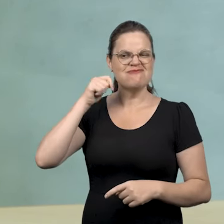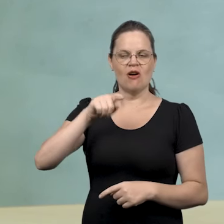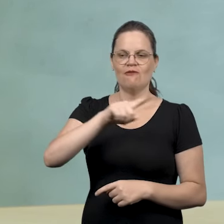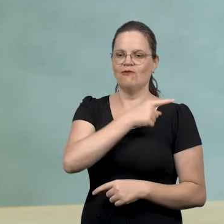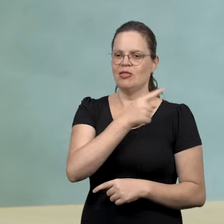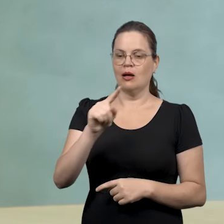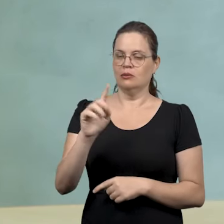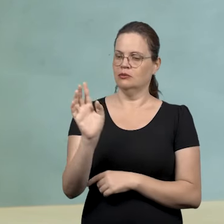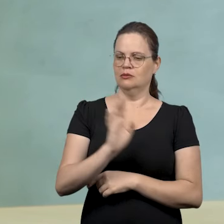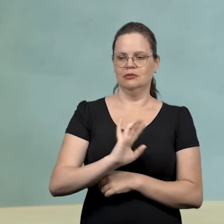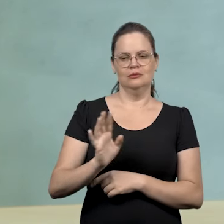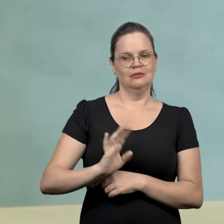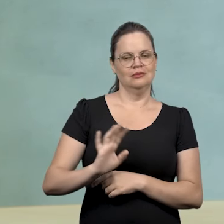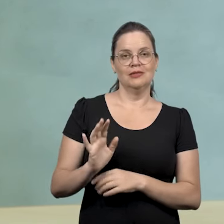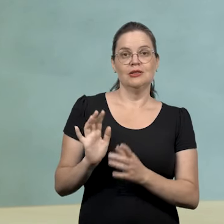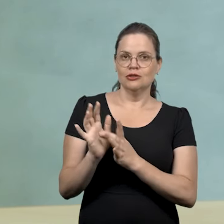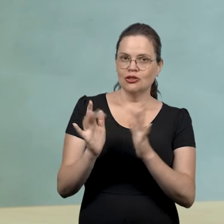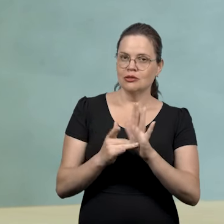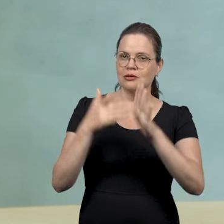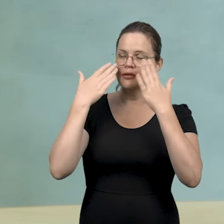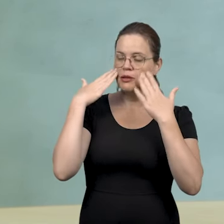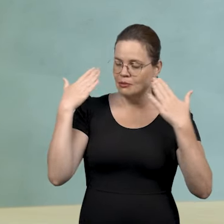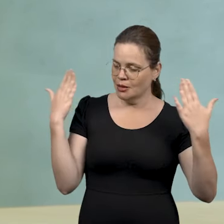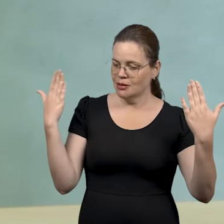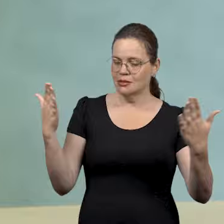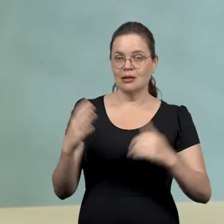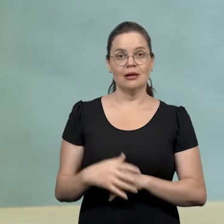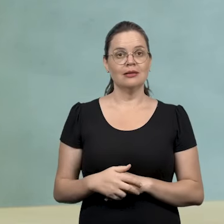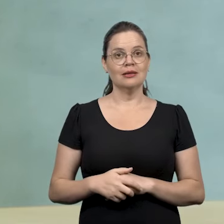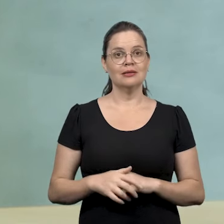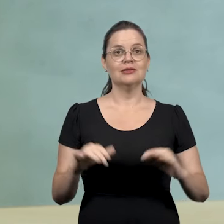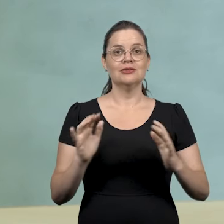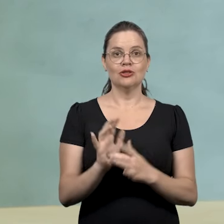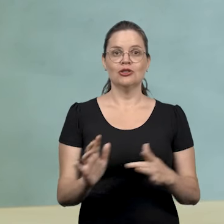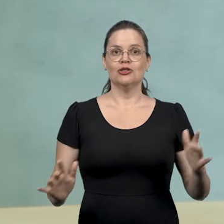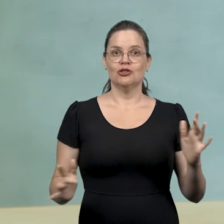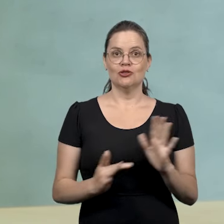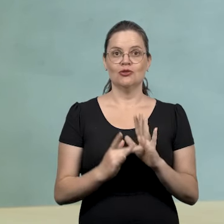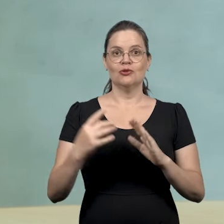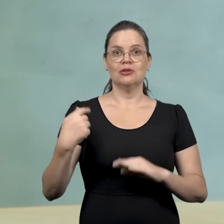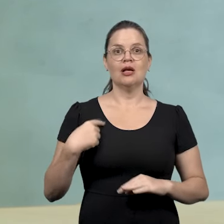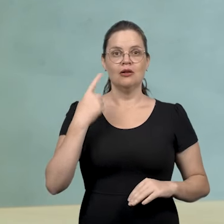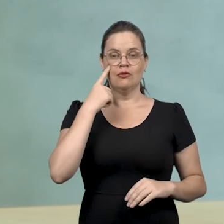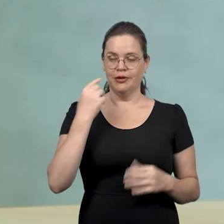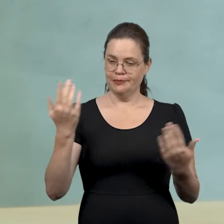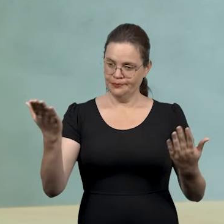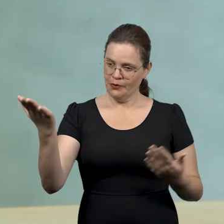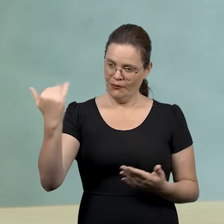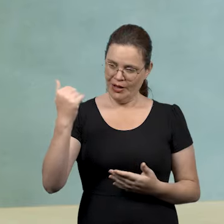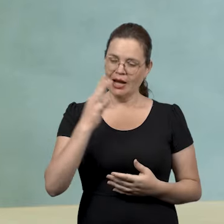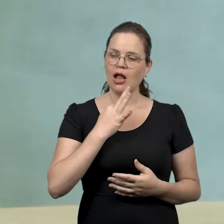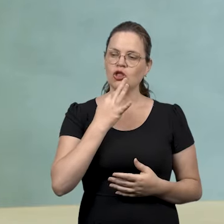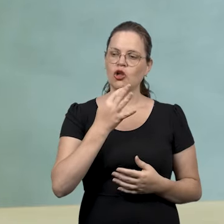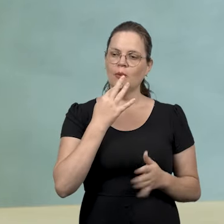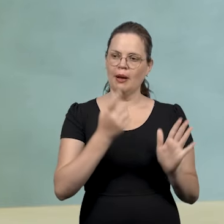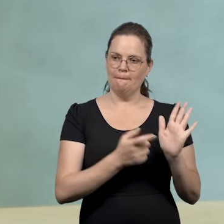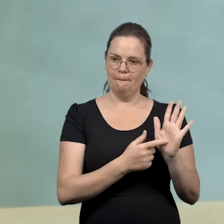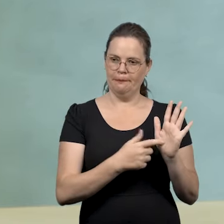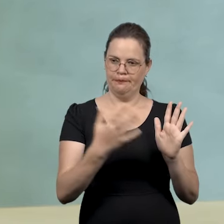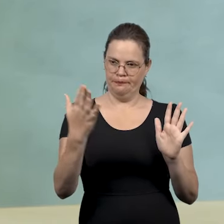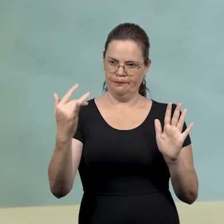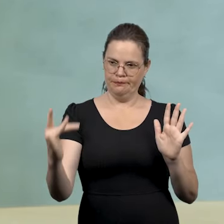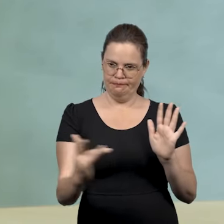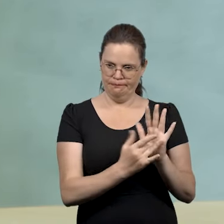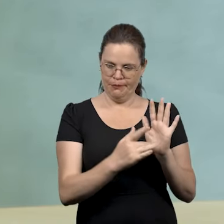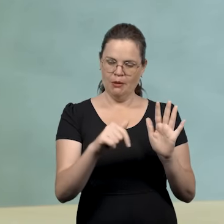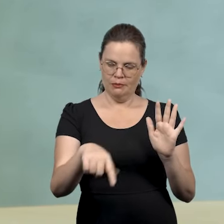esse desejo, essa busca incessante de Tomé, a palavra menciona que o Senhor Jesus ele chega, põe aqui o teu dedo. Não